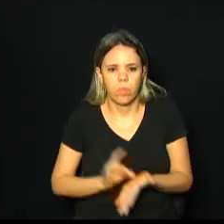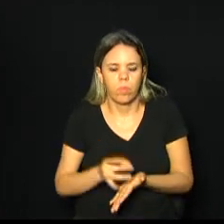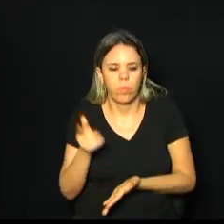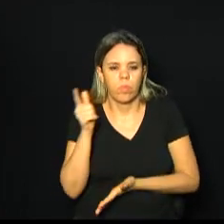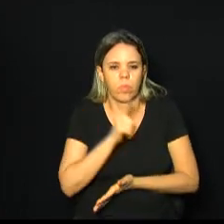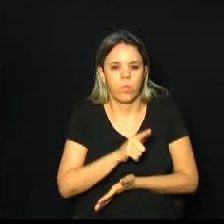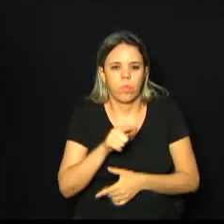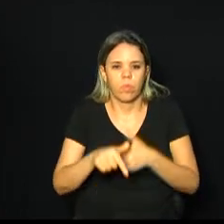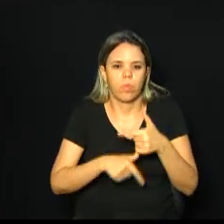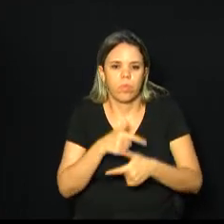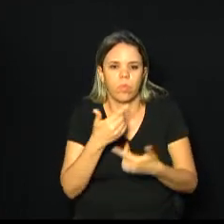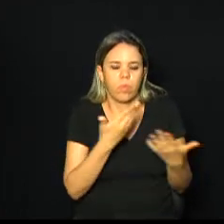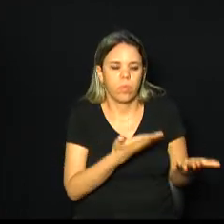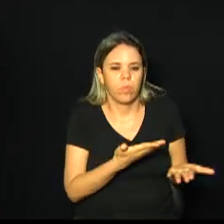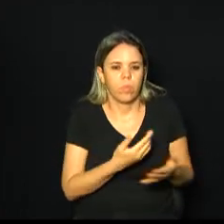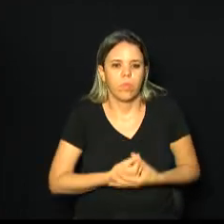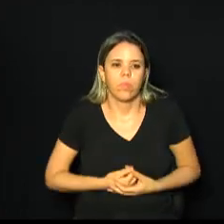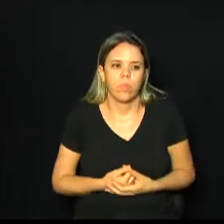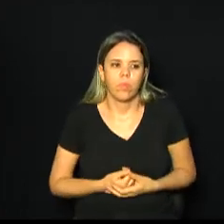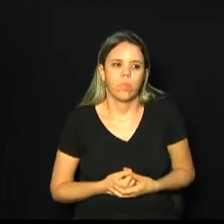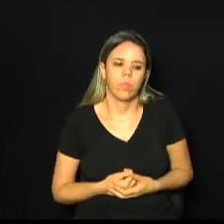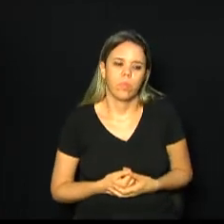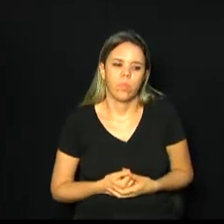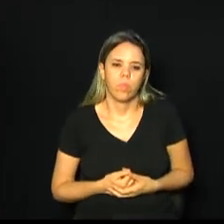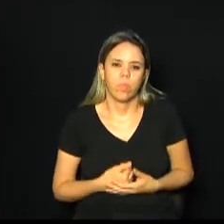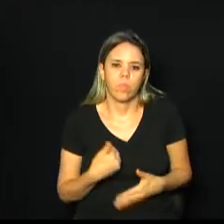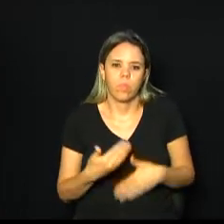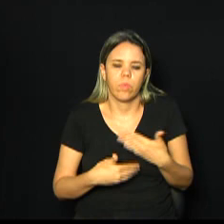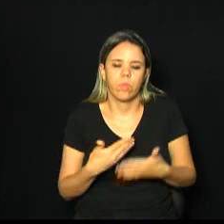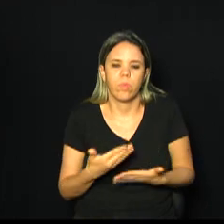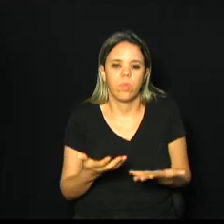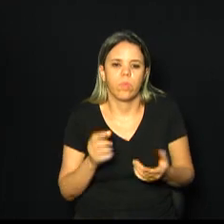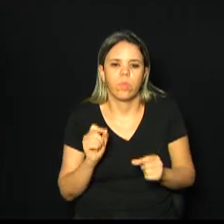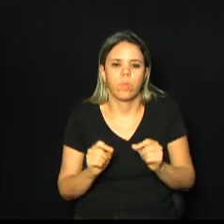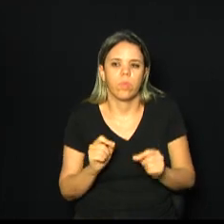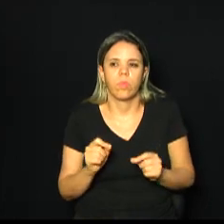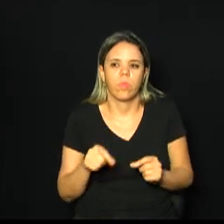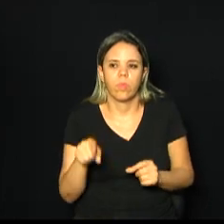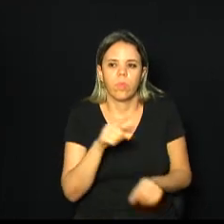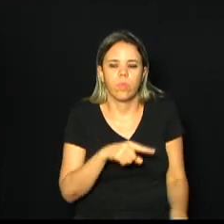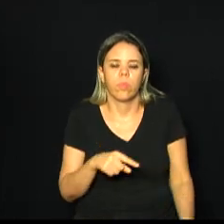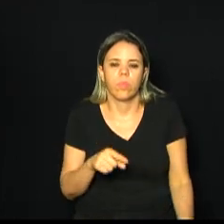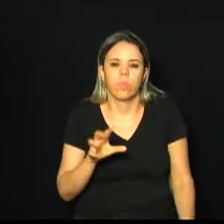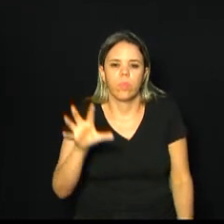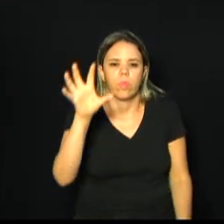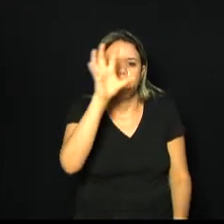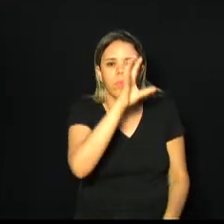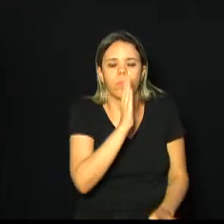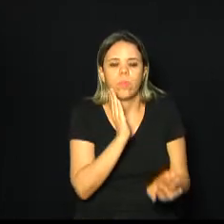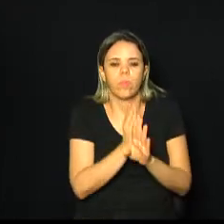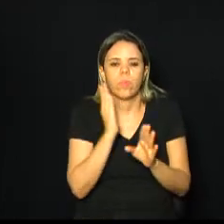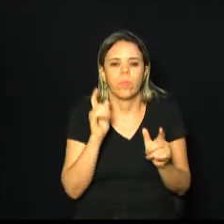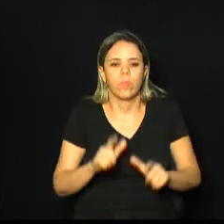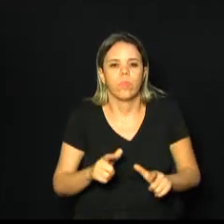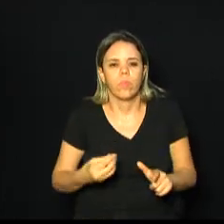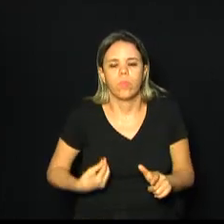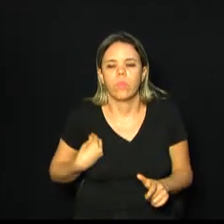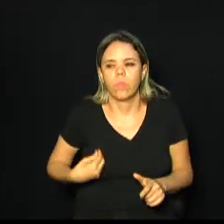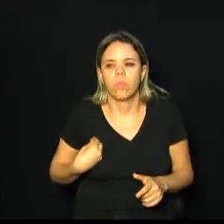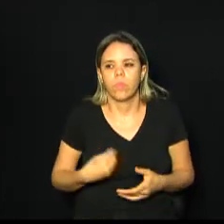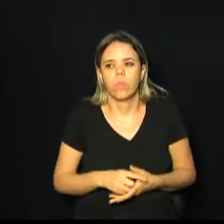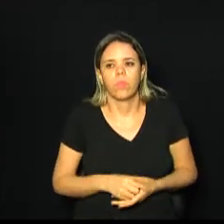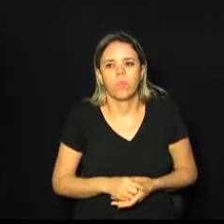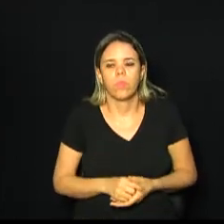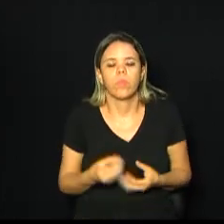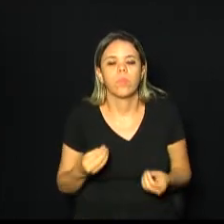conseguir trabalhar esses fatos. O processo, o que é? É você mapear os dados, saber onde é que eles estão,